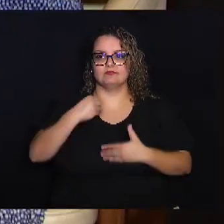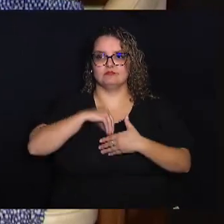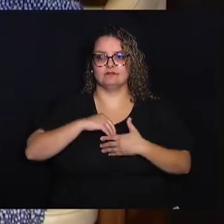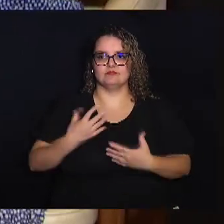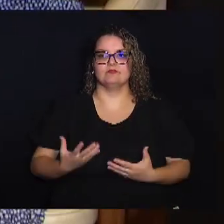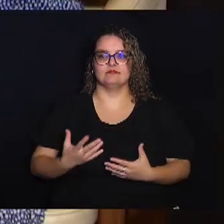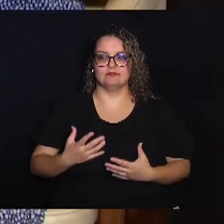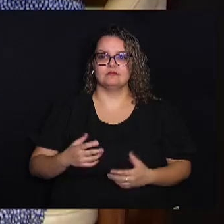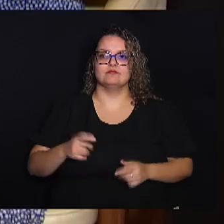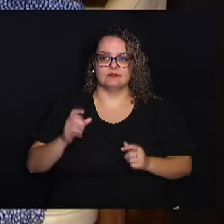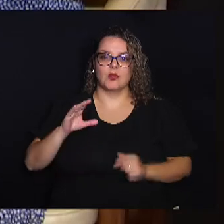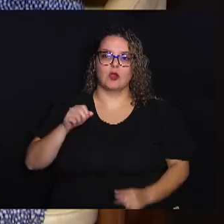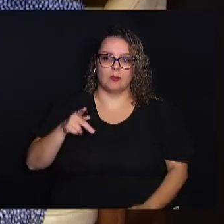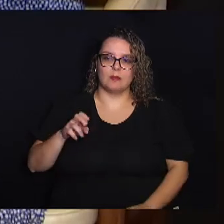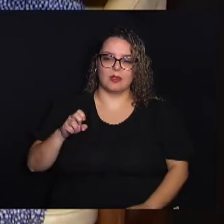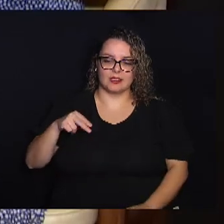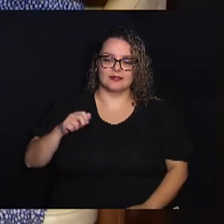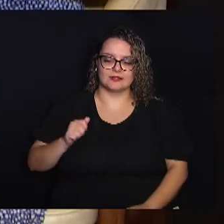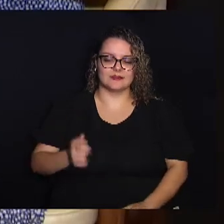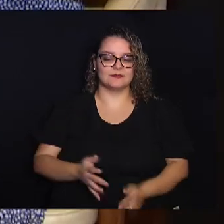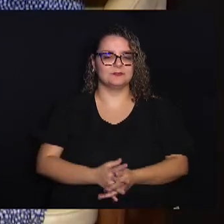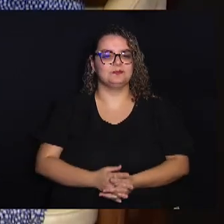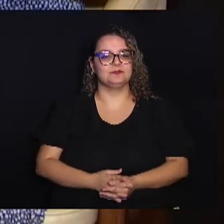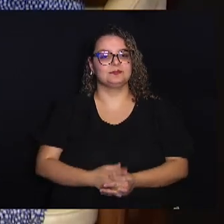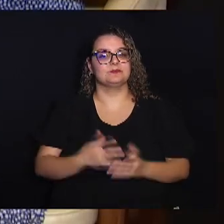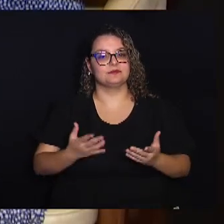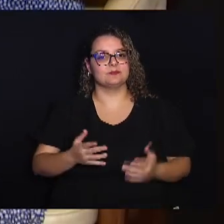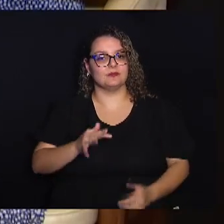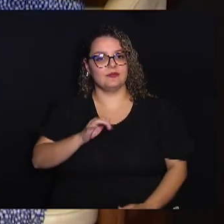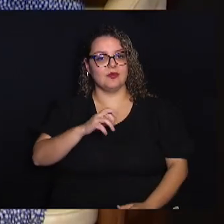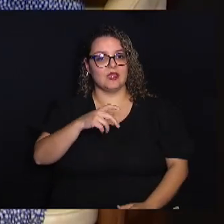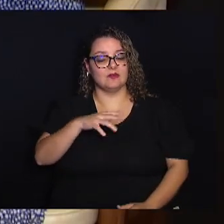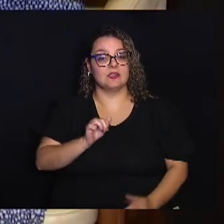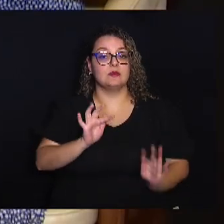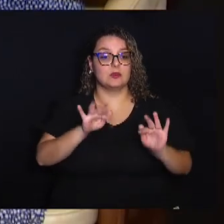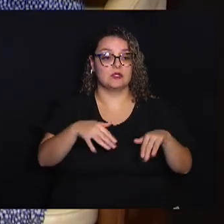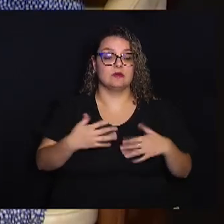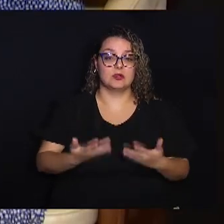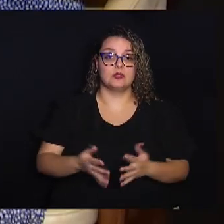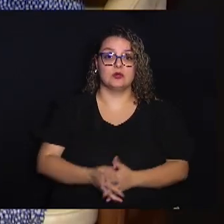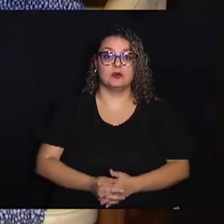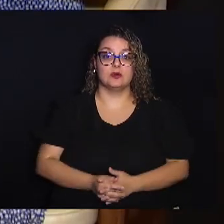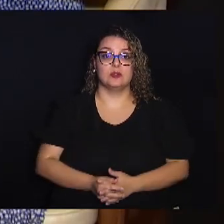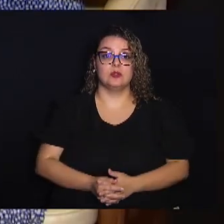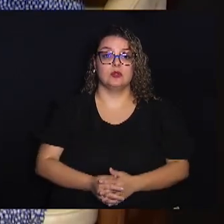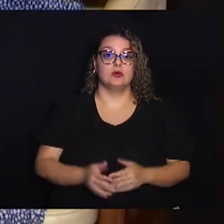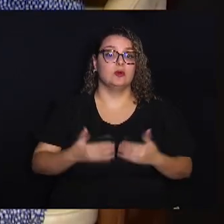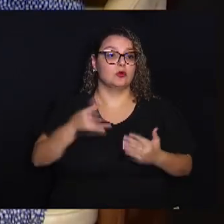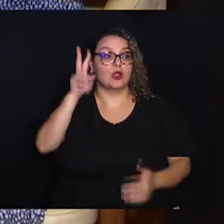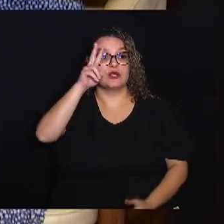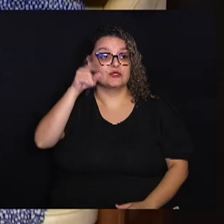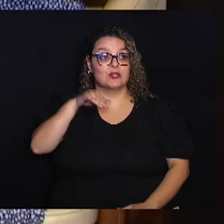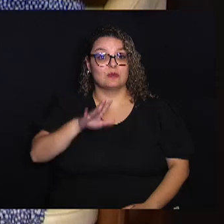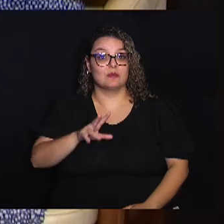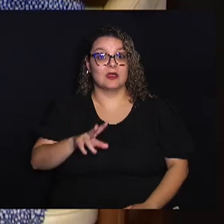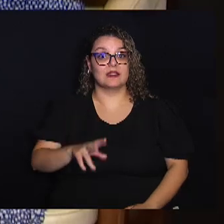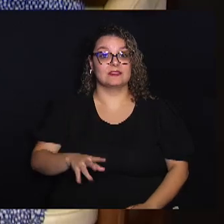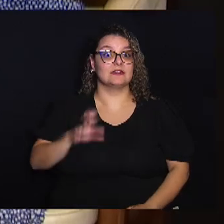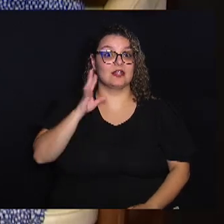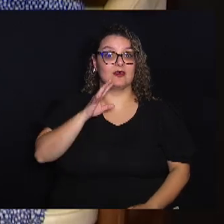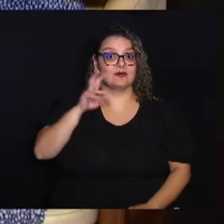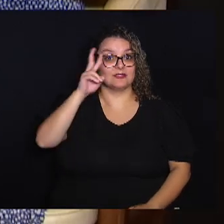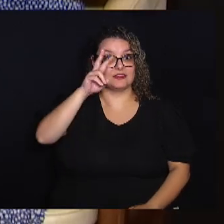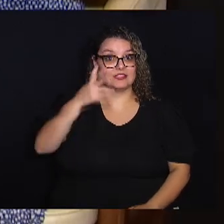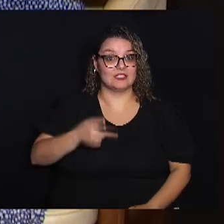assim, compensa muito. Bom, vamos lá então, Fernanda, para a gente encerrar, qual a história mais legal que você lembra, assim, que